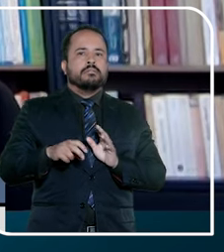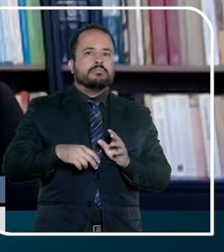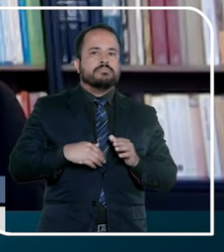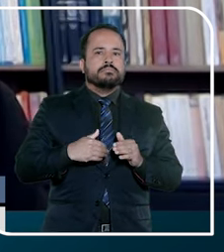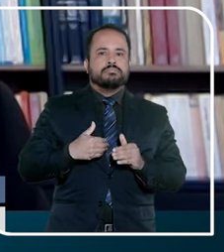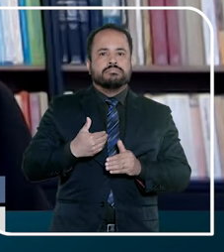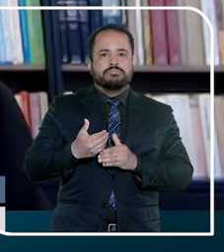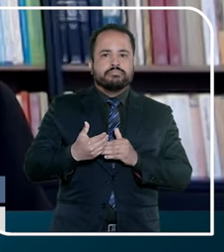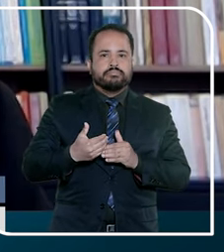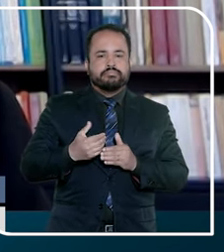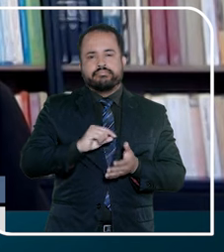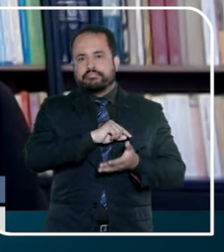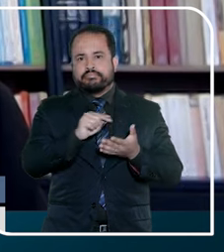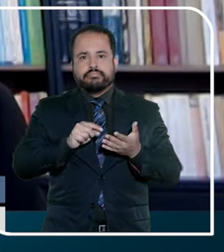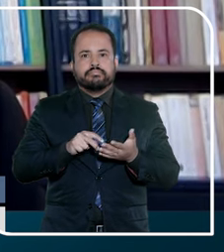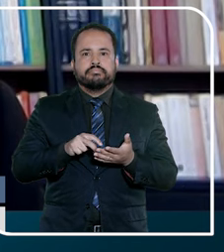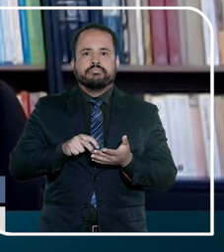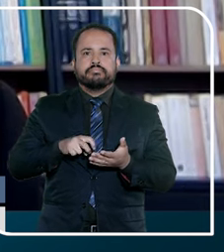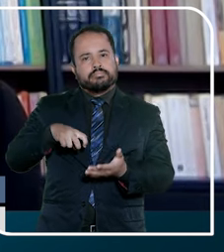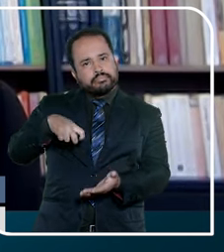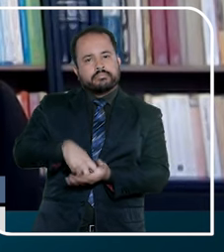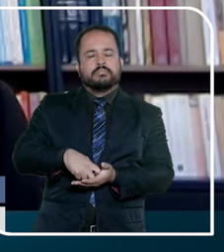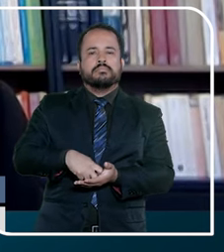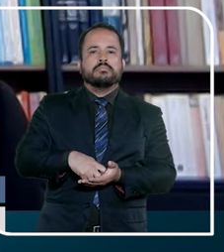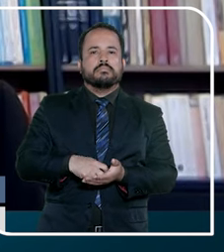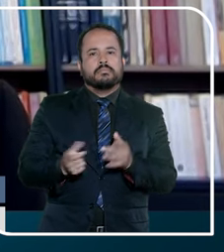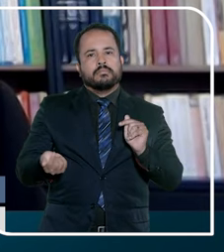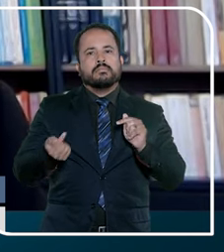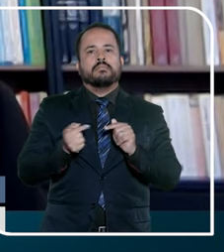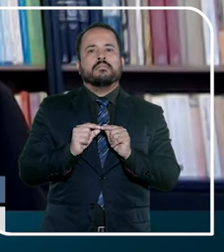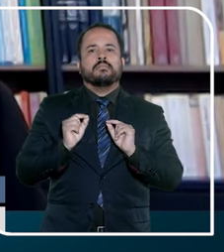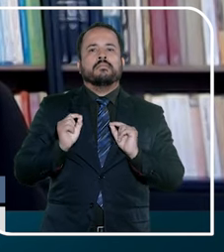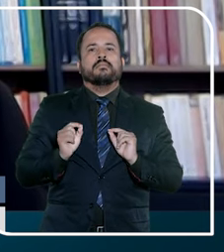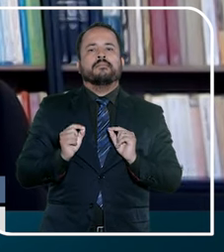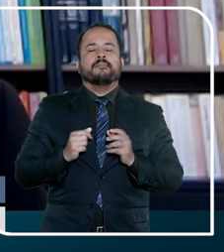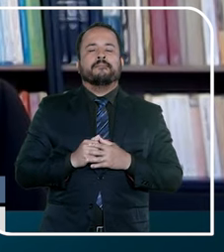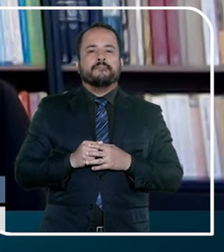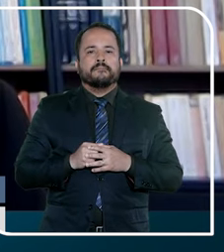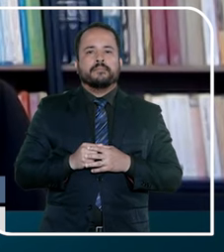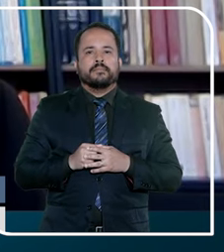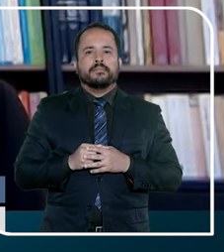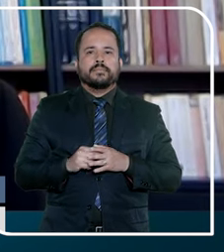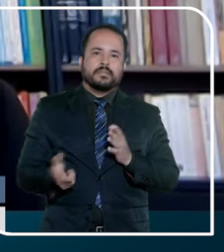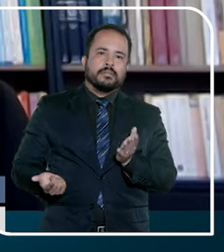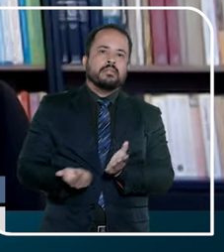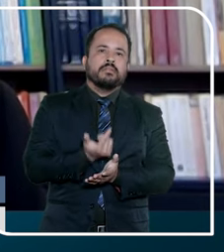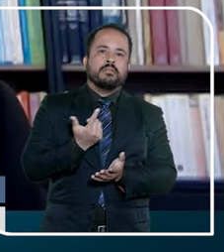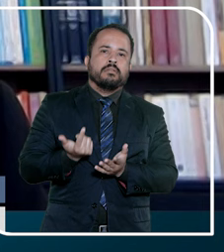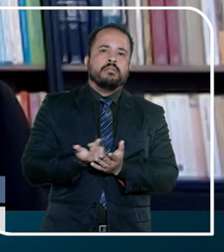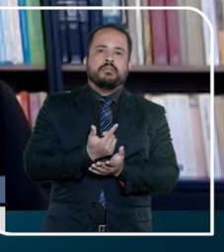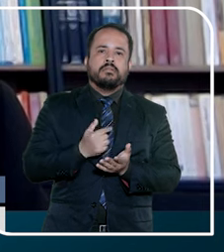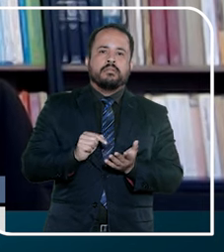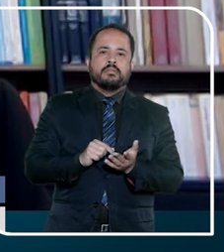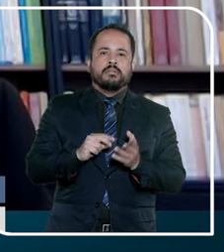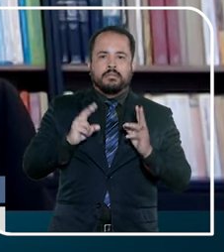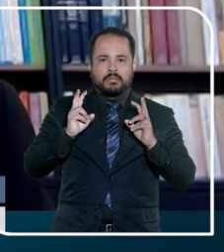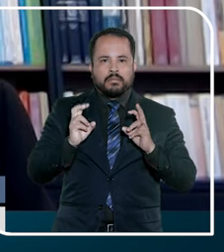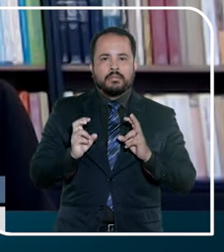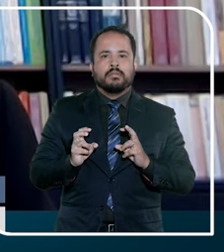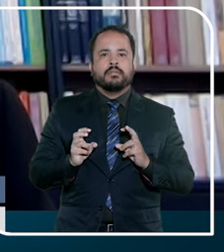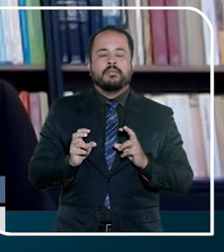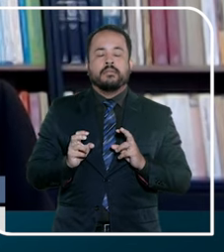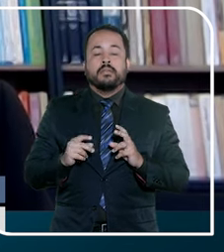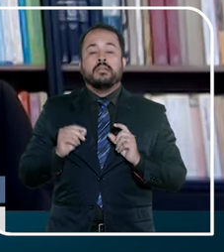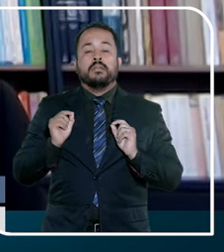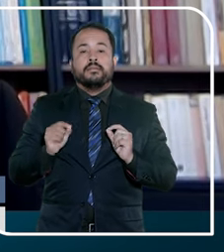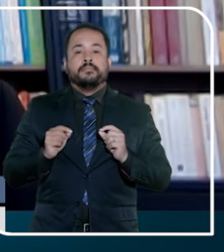é que os critérios pelos quais eh nós propomos o livro A classificação desses fatos são a